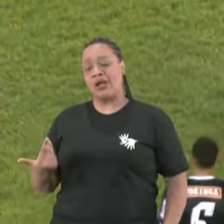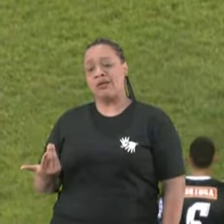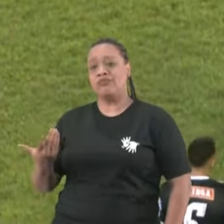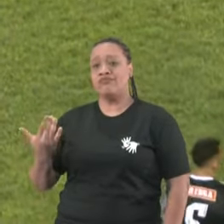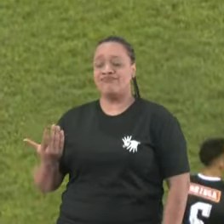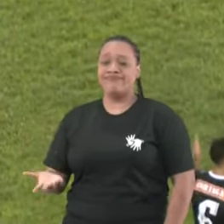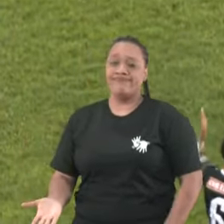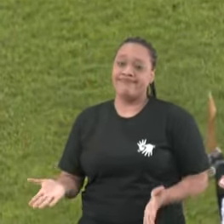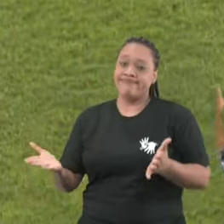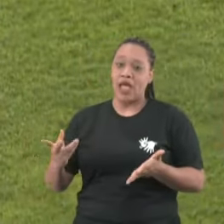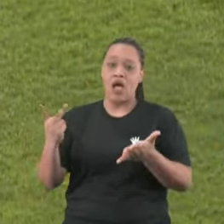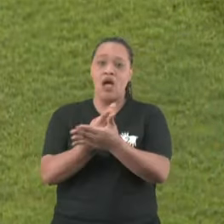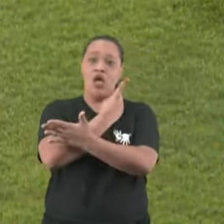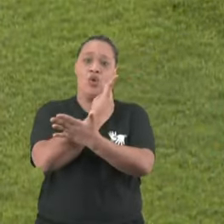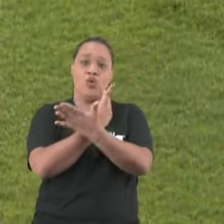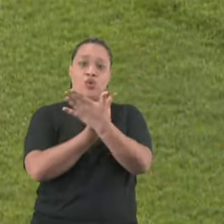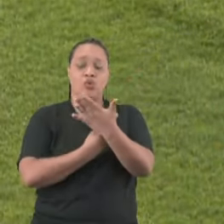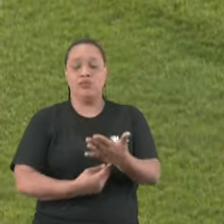o passe.